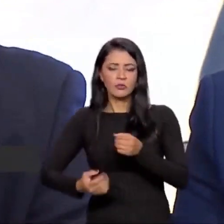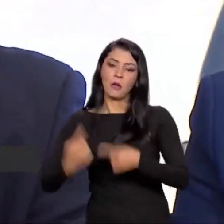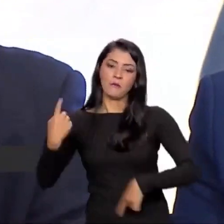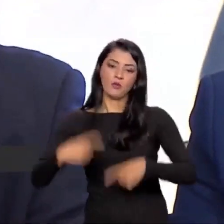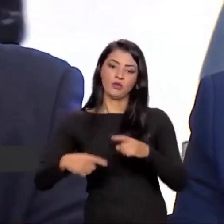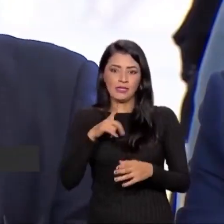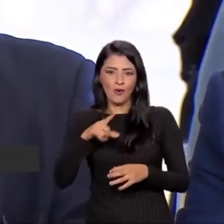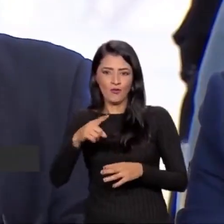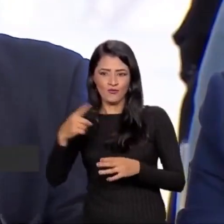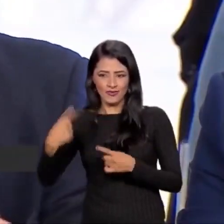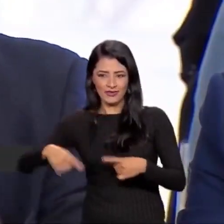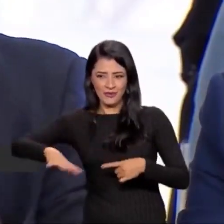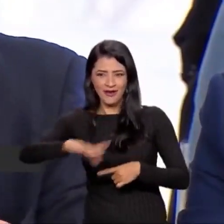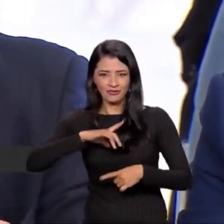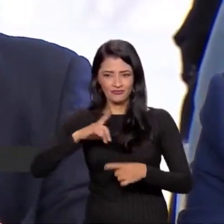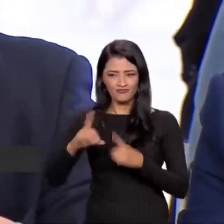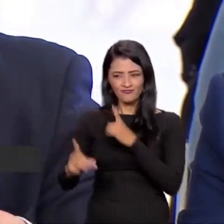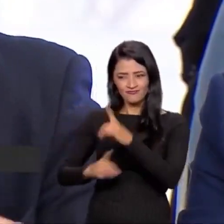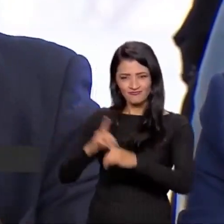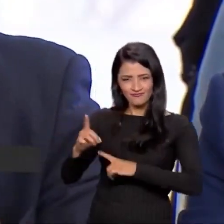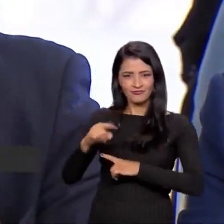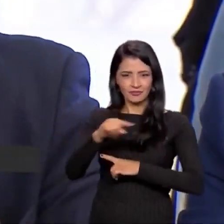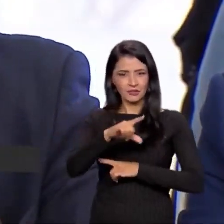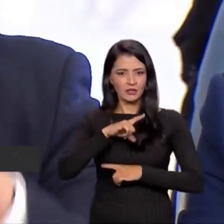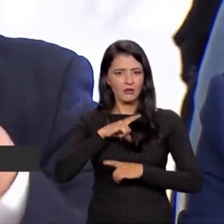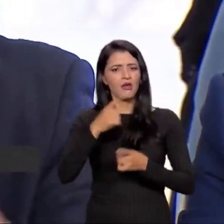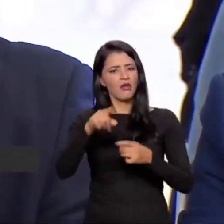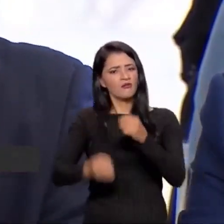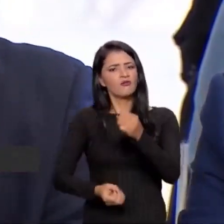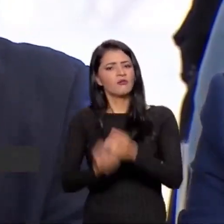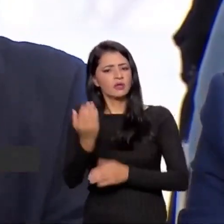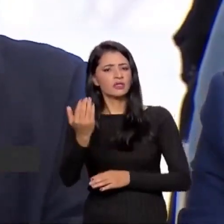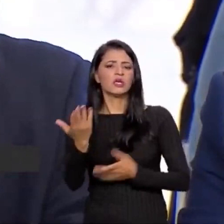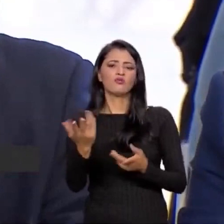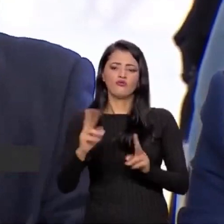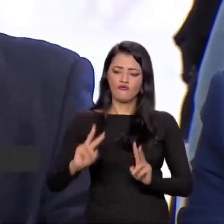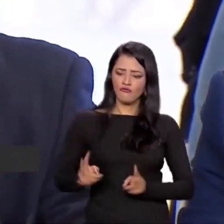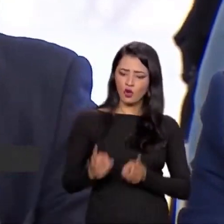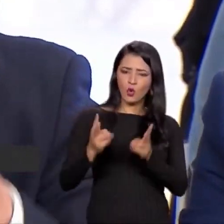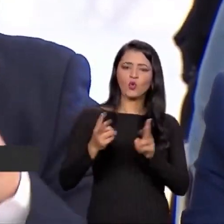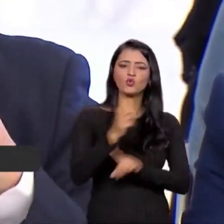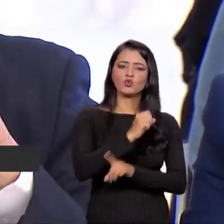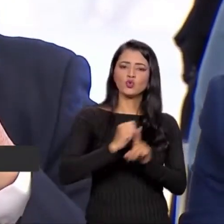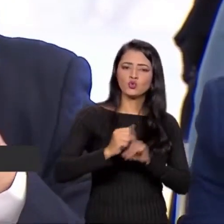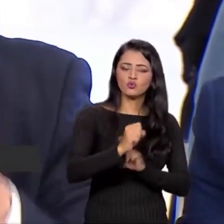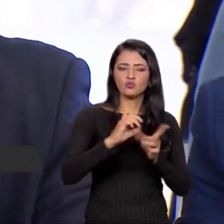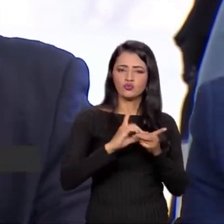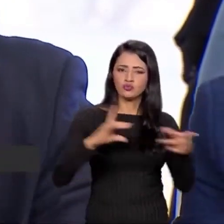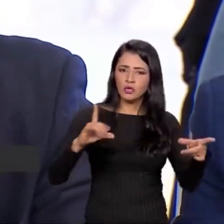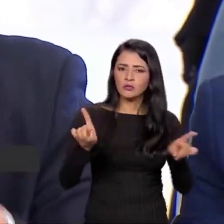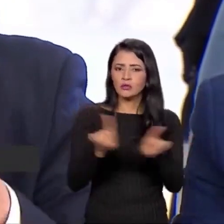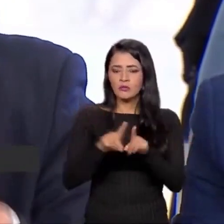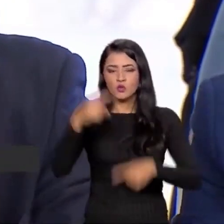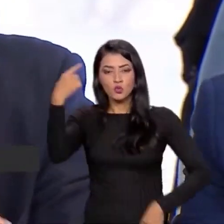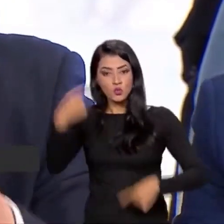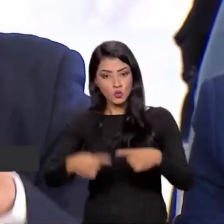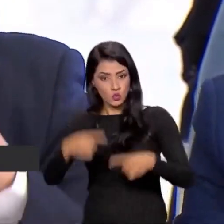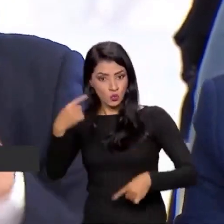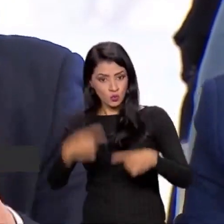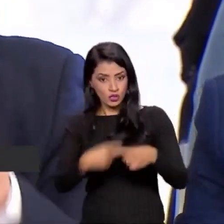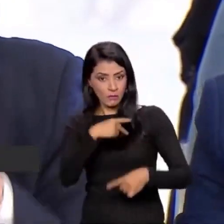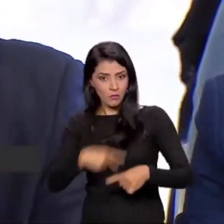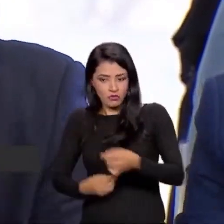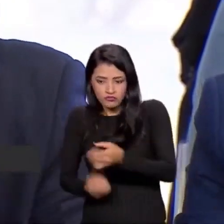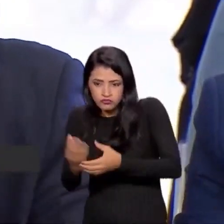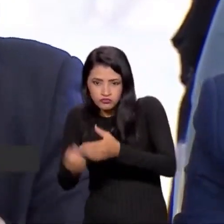política de desenvolvimento. É a reafirmação dos valores de uma sociedade democrática e da construção de políticas públicas que se fazem